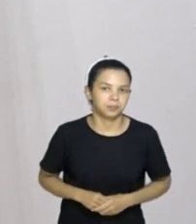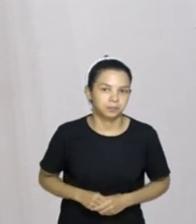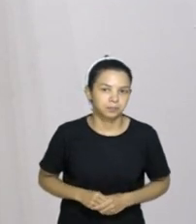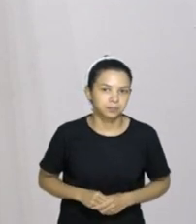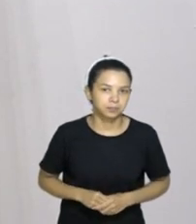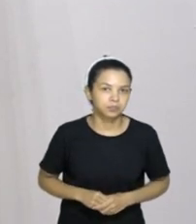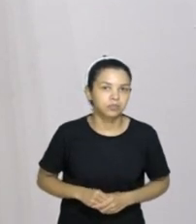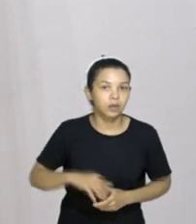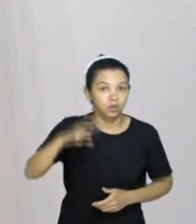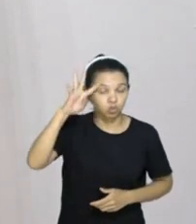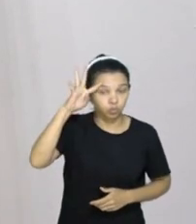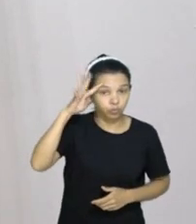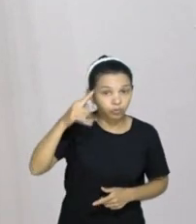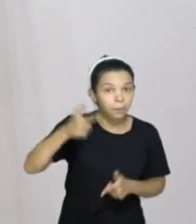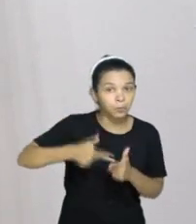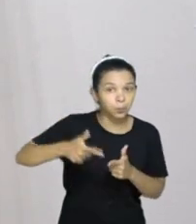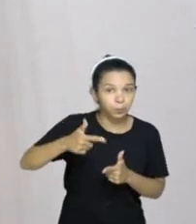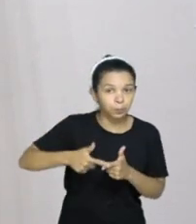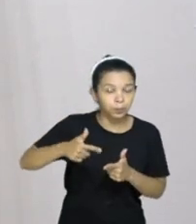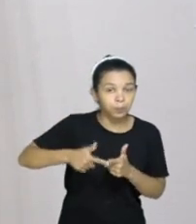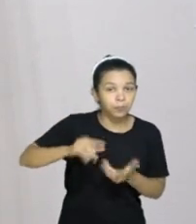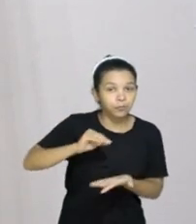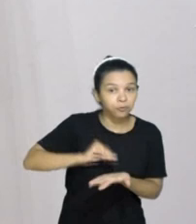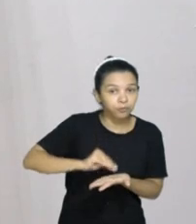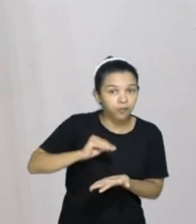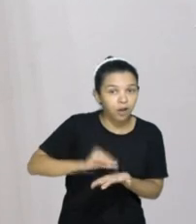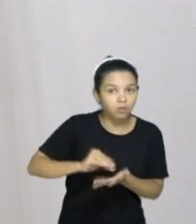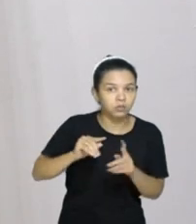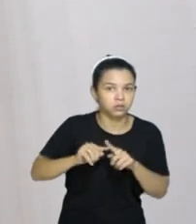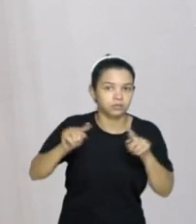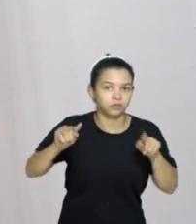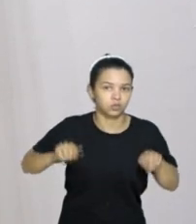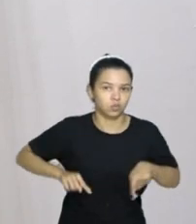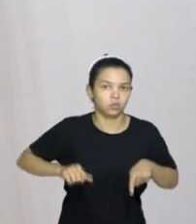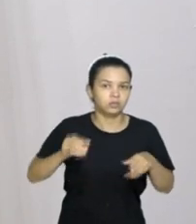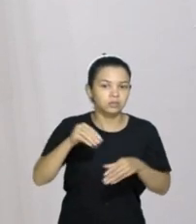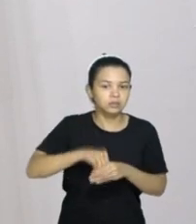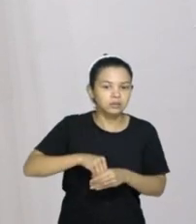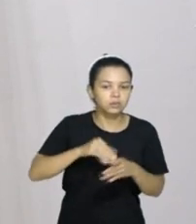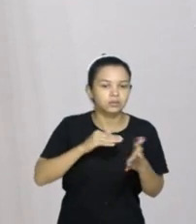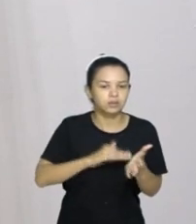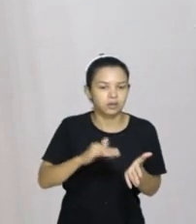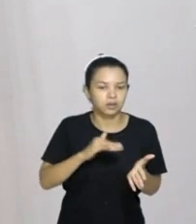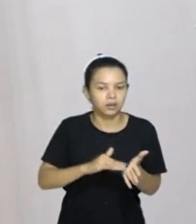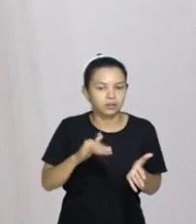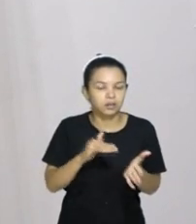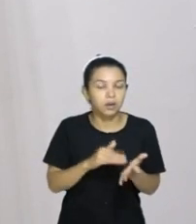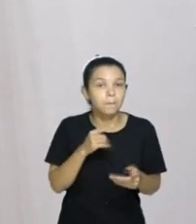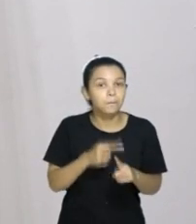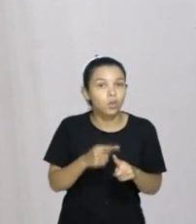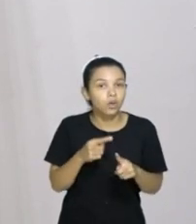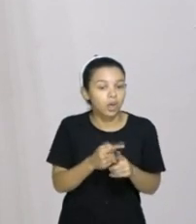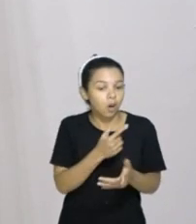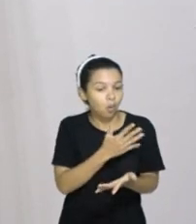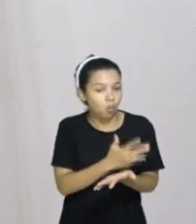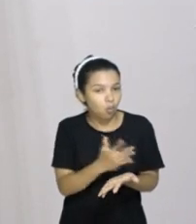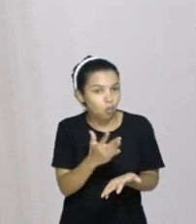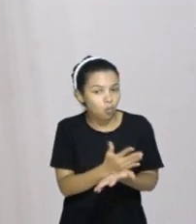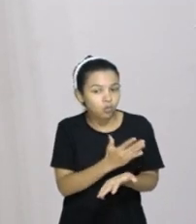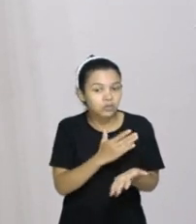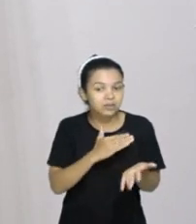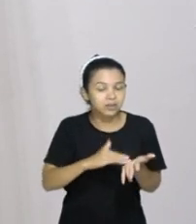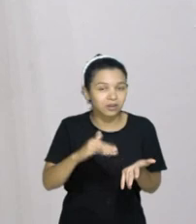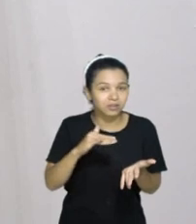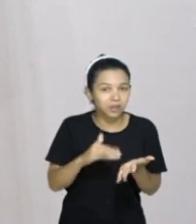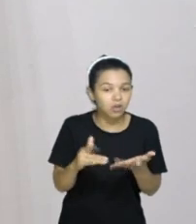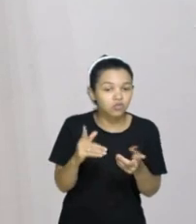resolver o problema de falta de servidores dentro da secretarias Porque alguns secretários têm dificuldade de